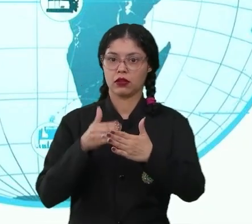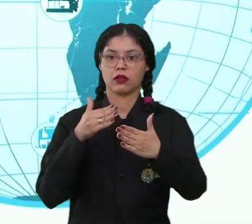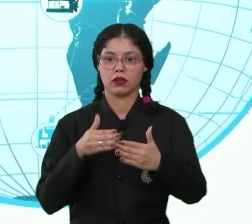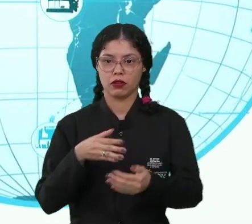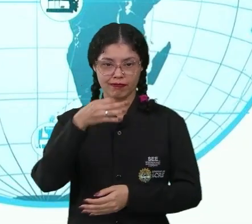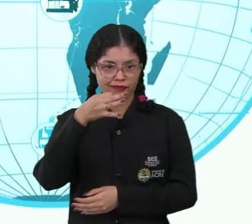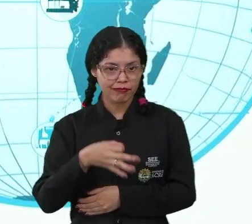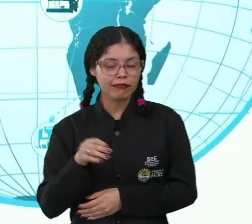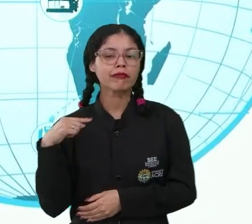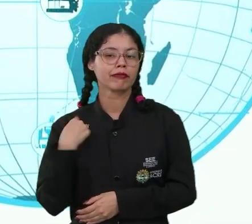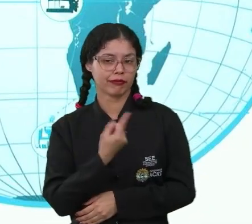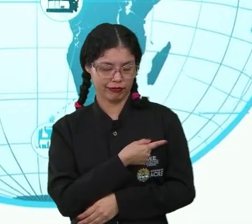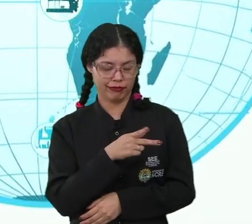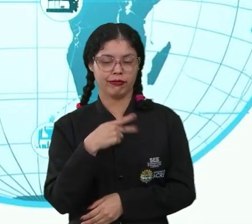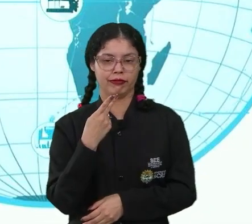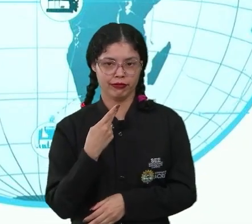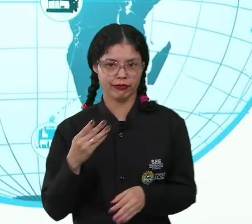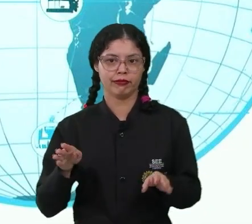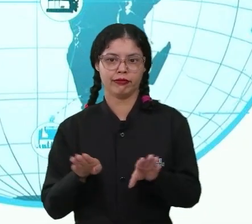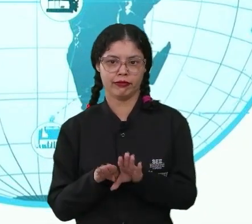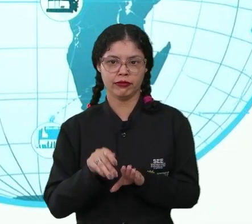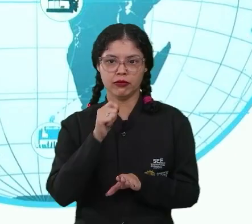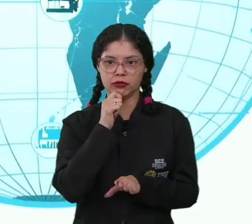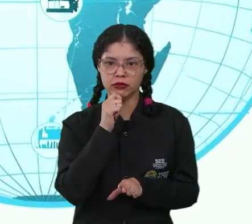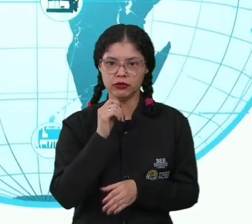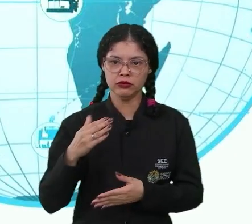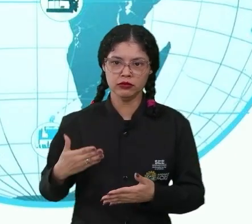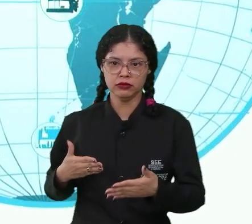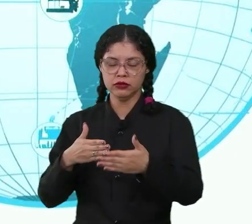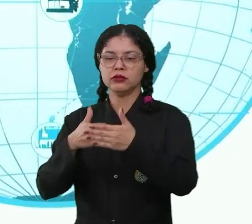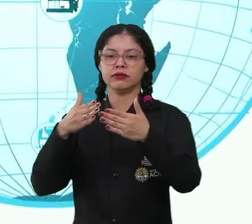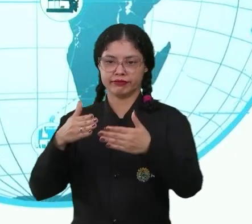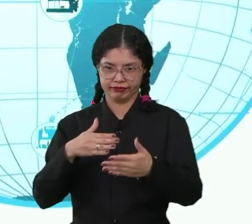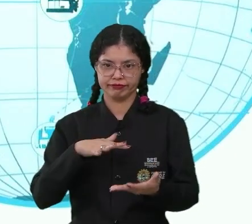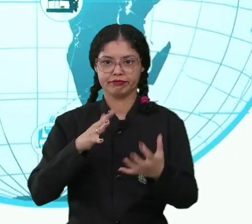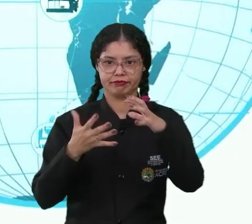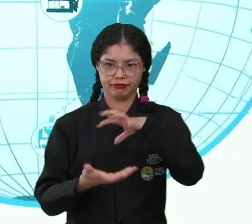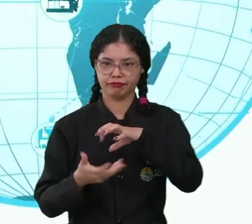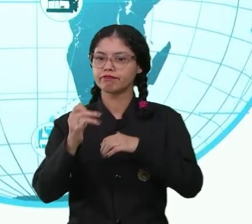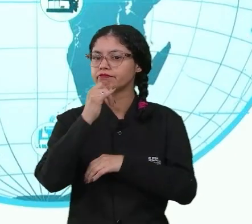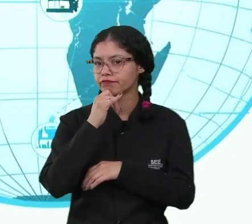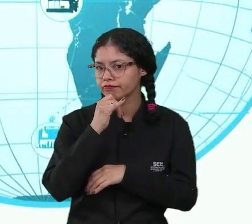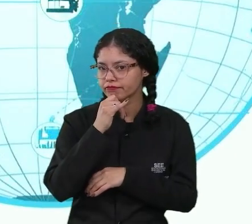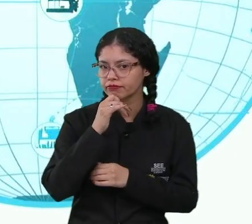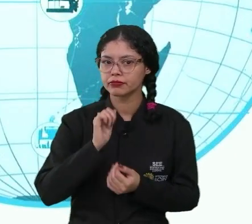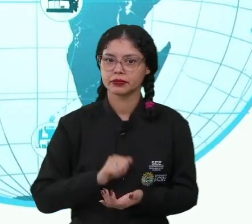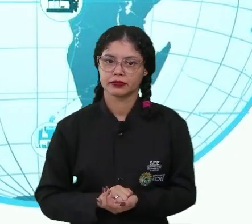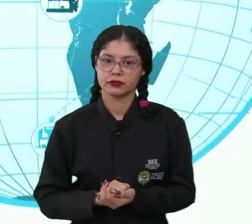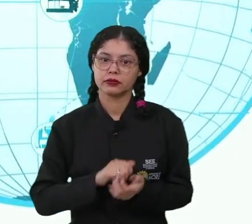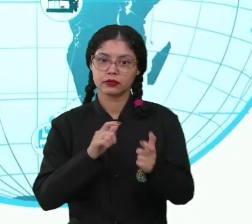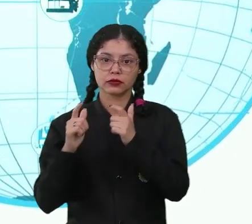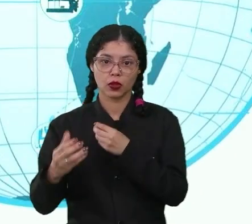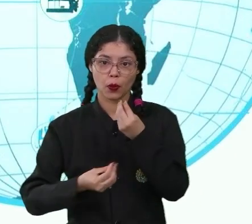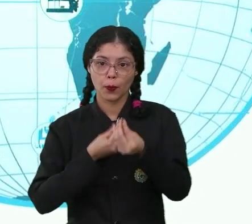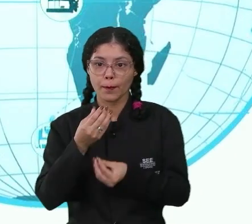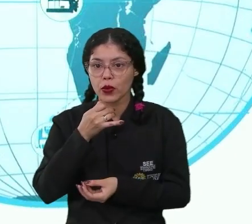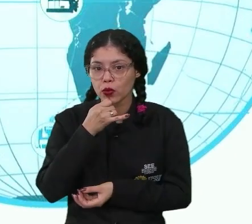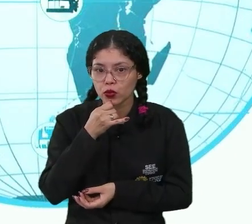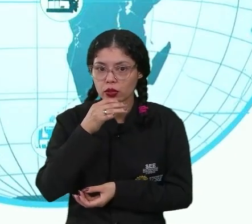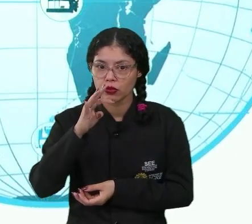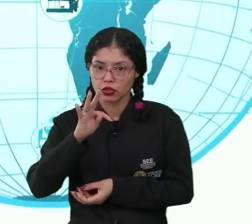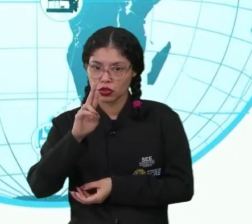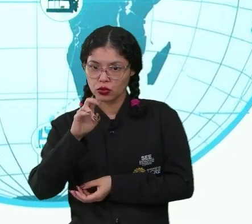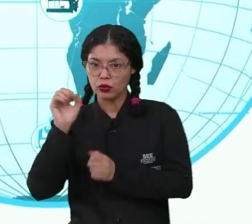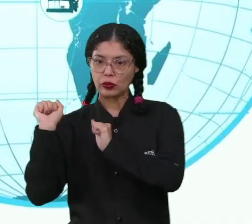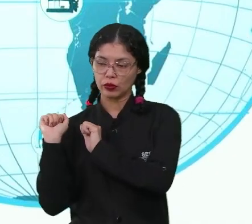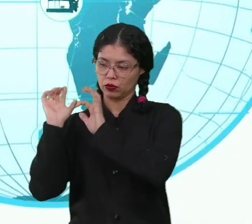de certa forma, quando a gente fala aí a questão dos impactos globais? Eu vou citar um exemplo. Eventos locais como o tsunami no